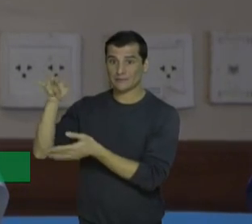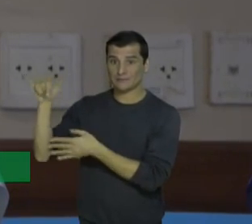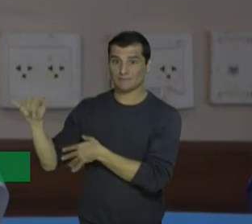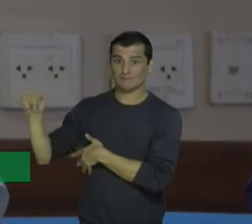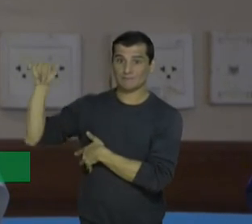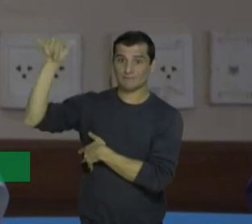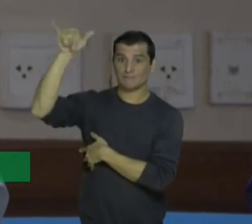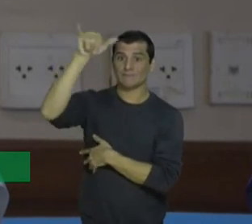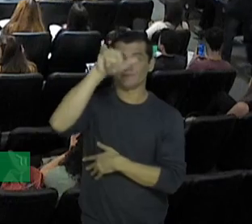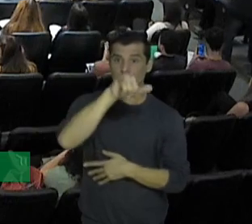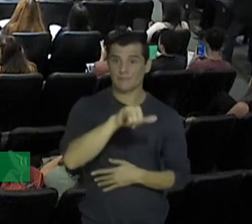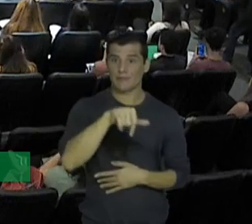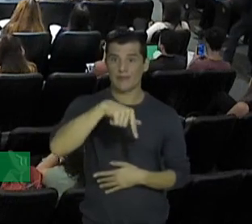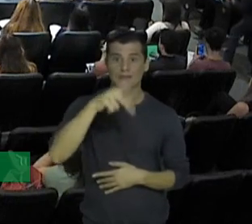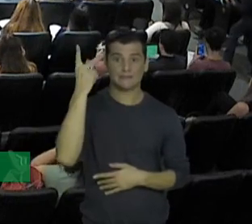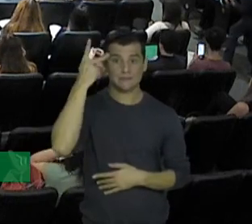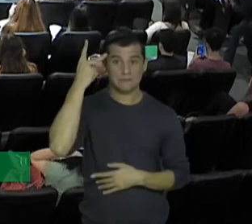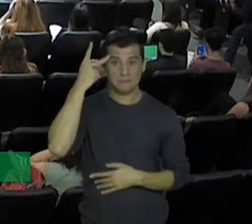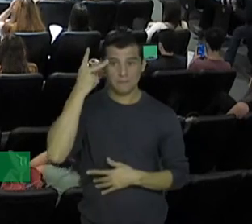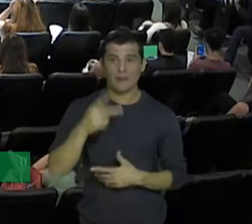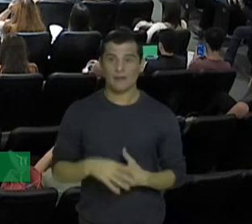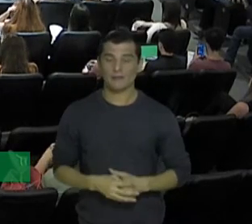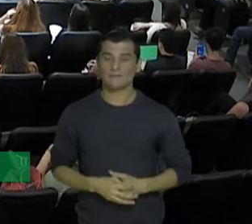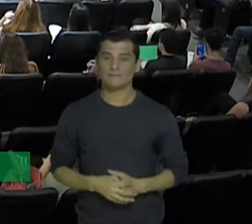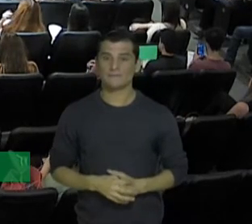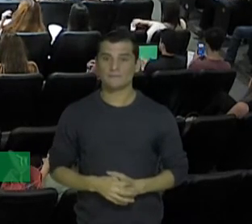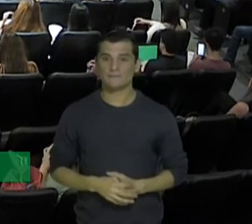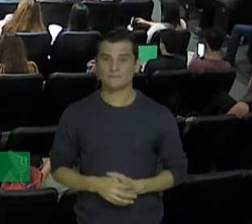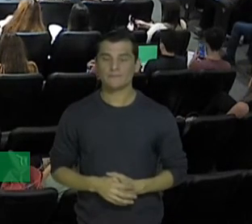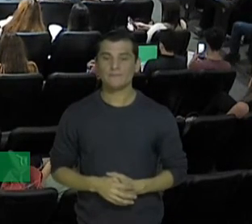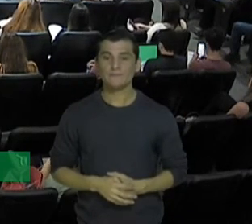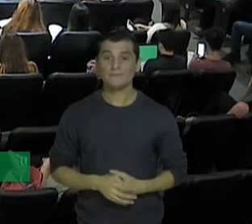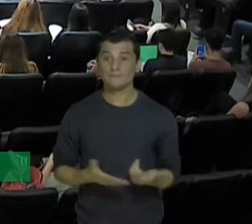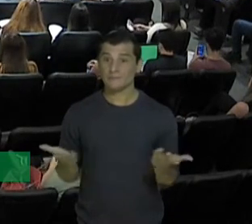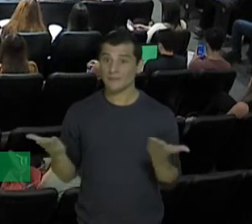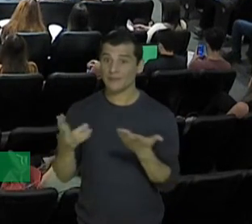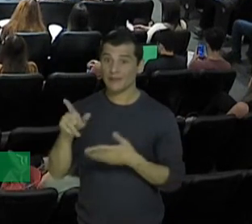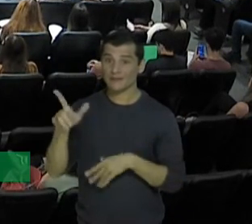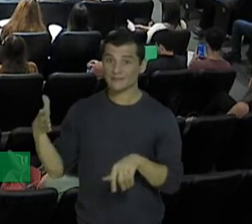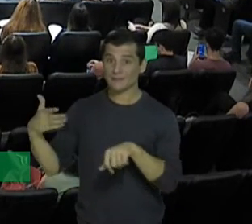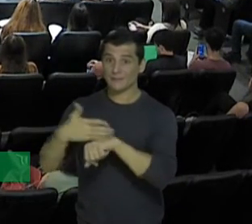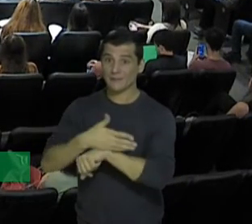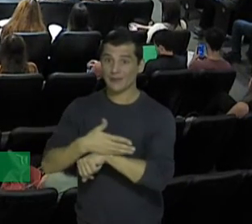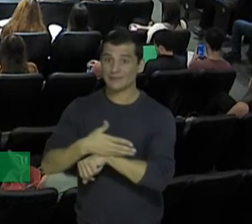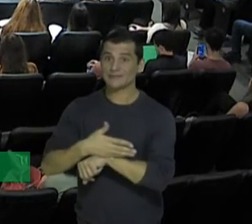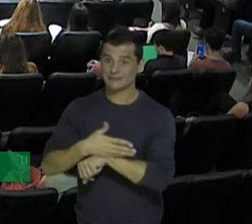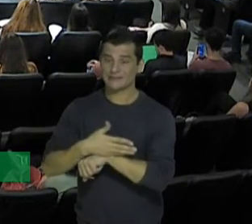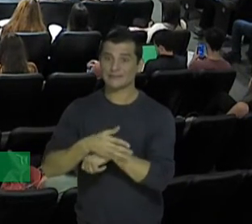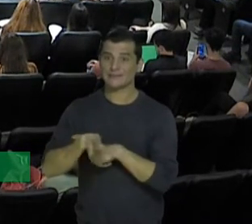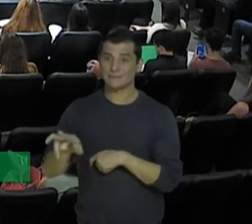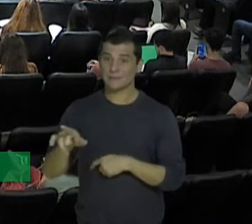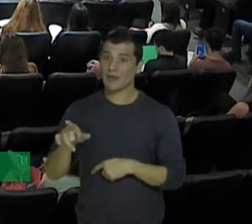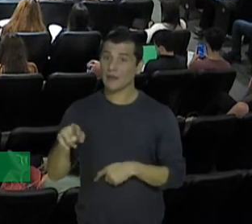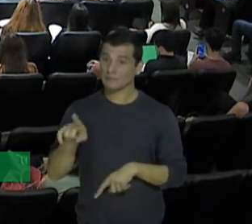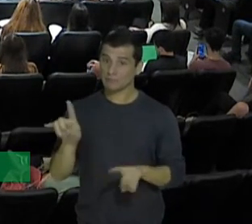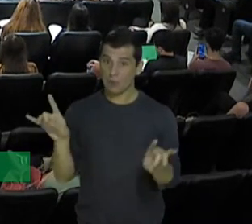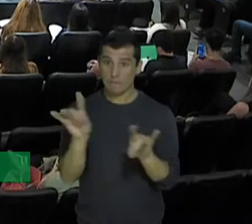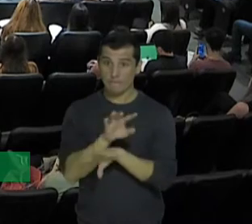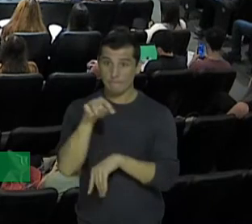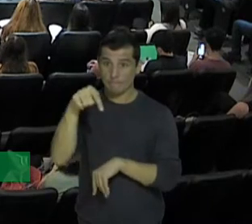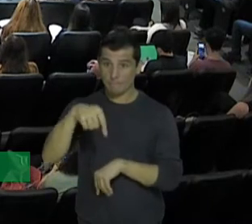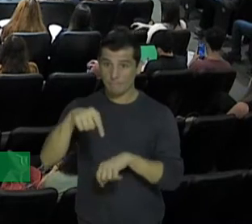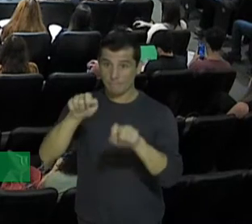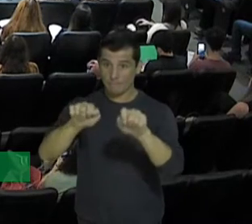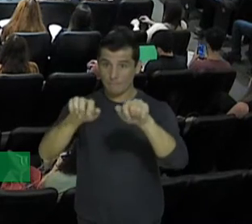Paulo saiu hoje de manhã de São Paulo e e vai participar conosco volta em seguida e eu vinha com ele no